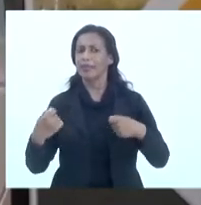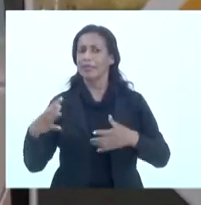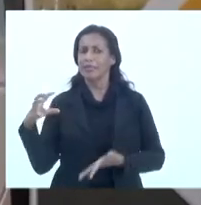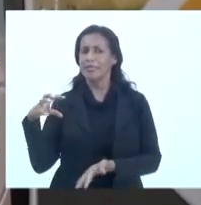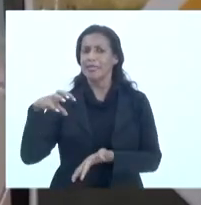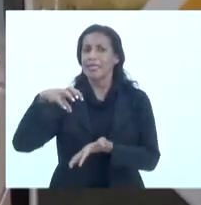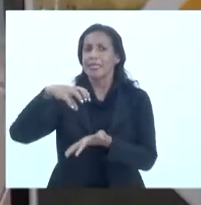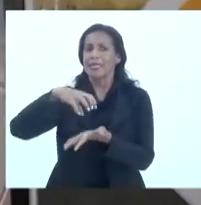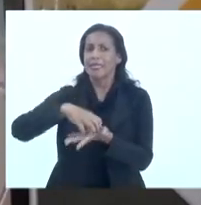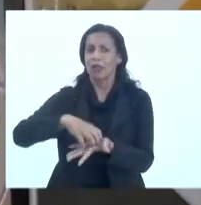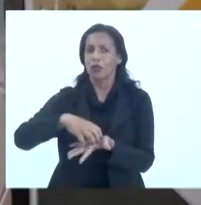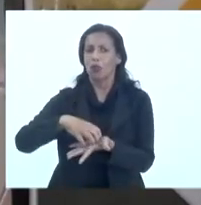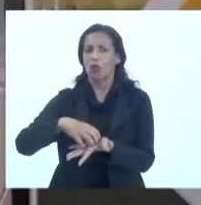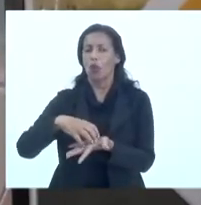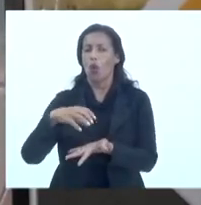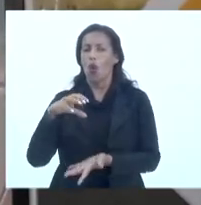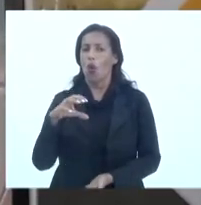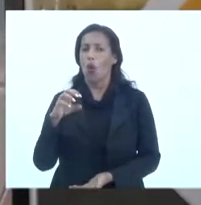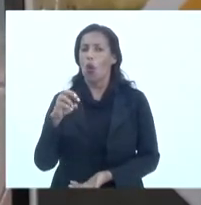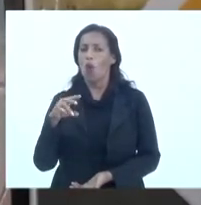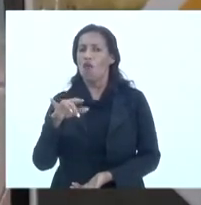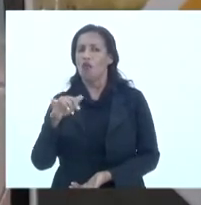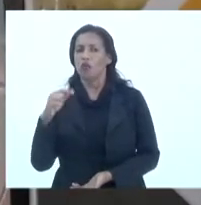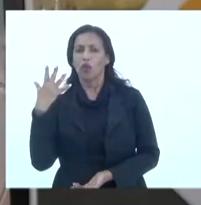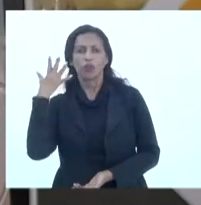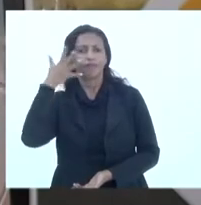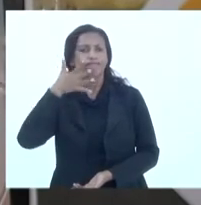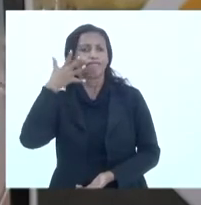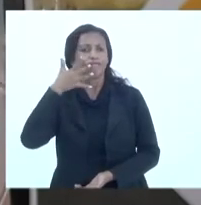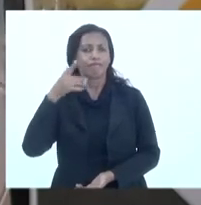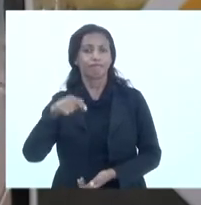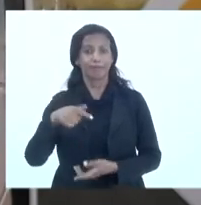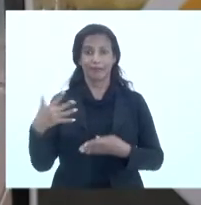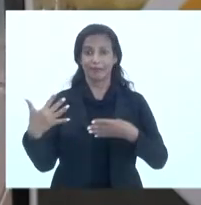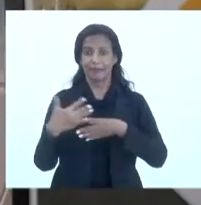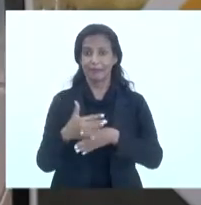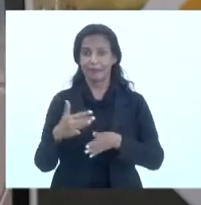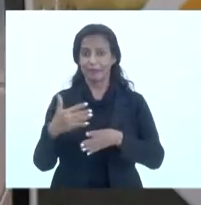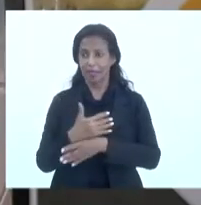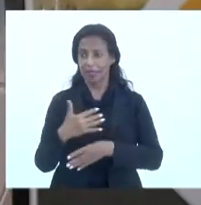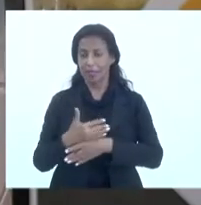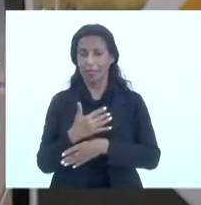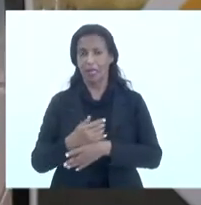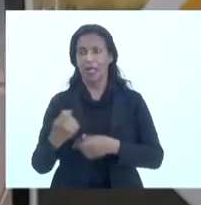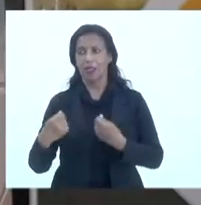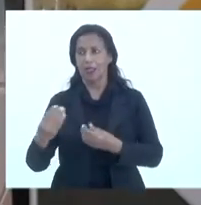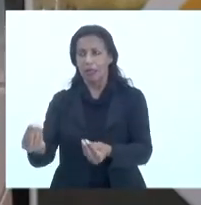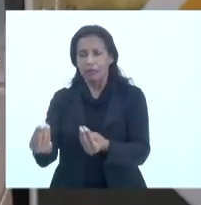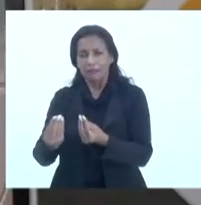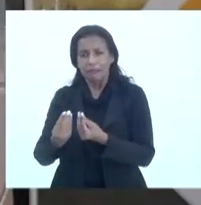centro de convenções. Eu acho que um centro de convenções na cidade, ele traz muito